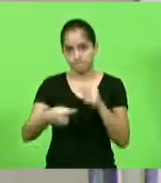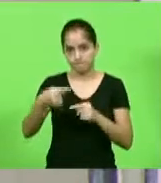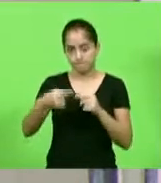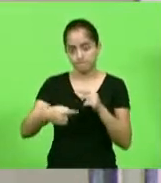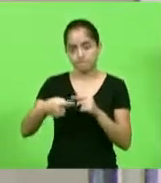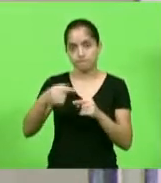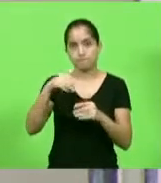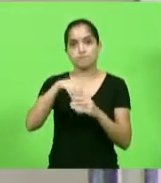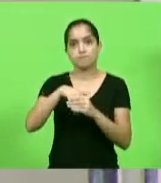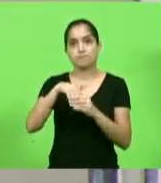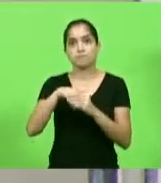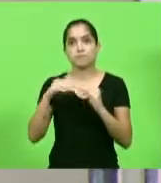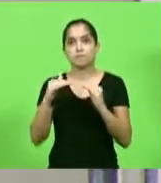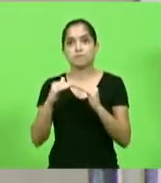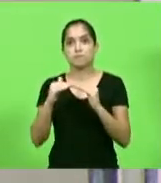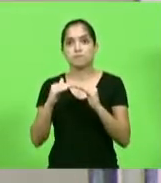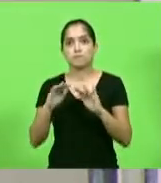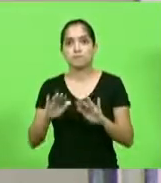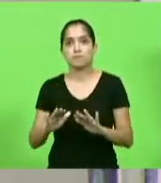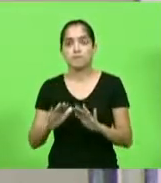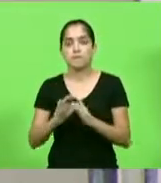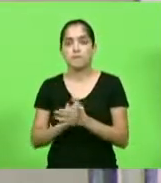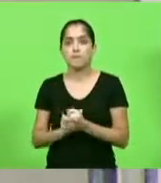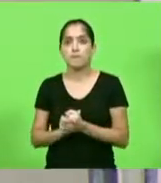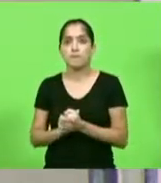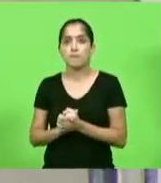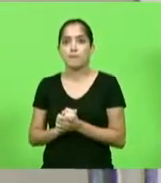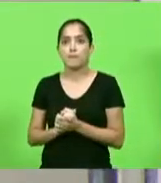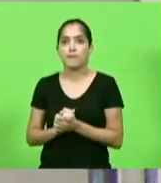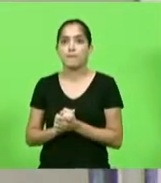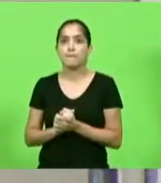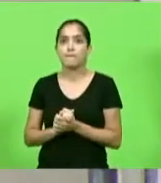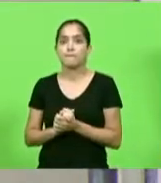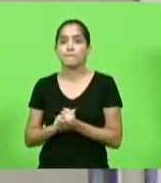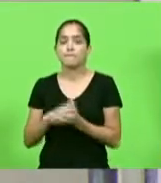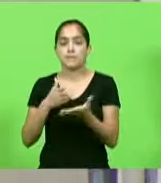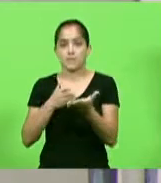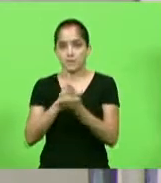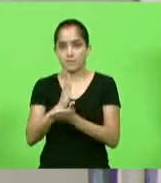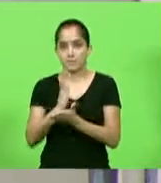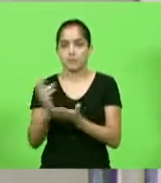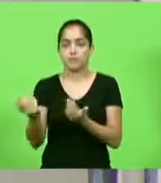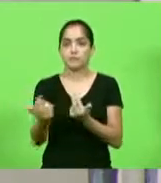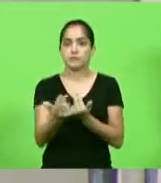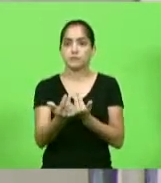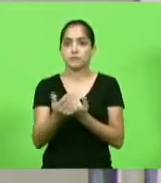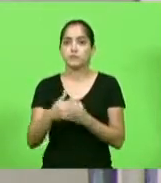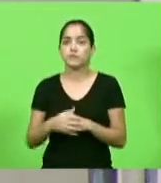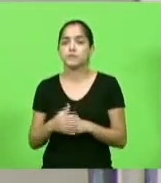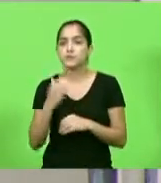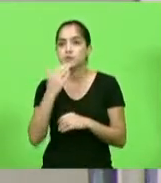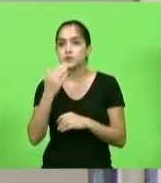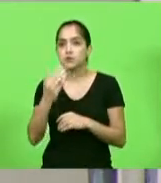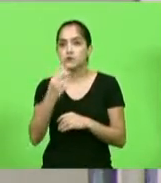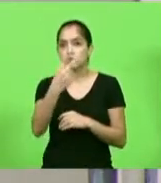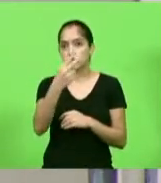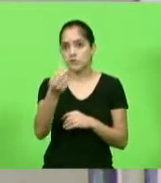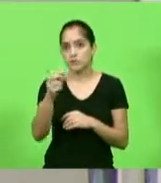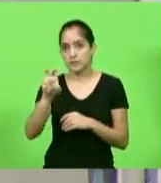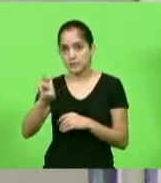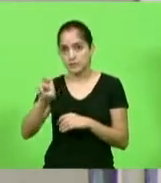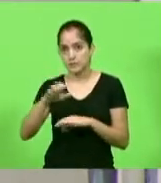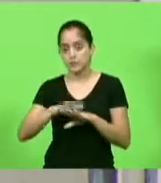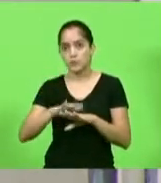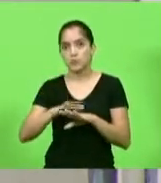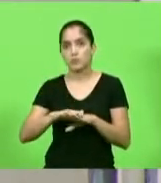não havendo quem queira discutir em votação. Deputados que aprovam permanência como se encontra, aprovado por unanimidade. Pedido de informação 265,